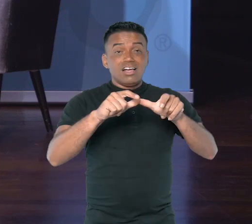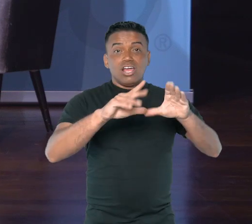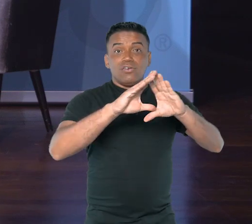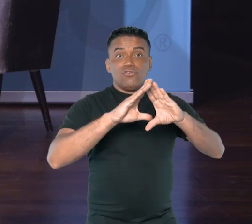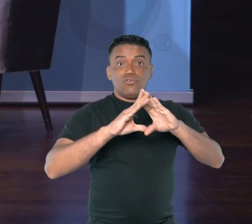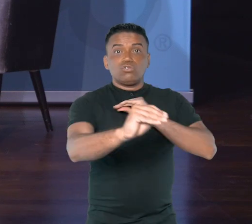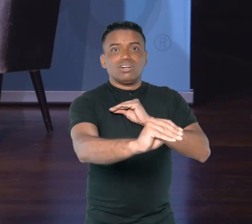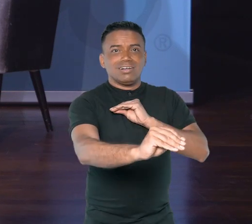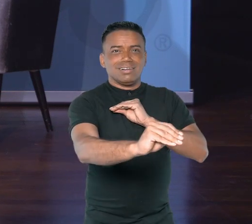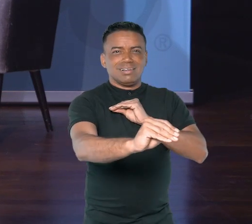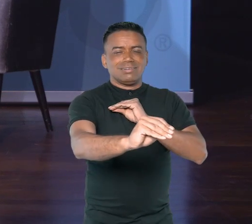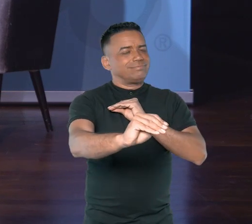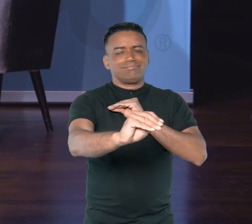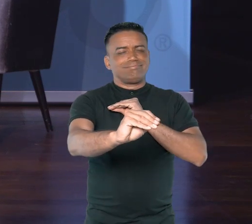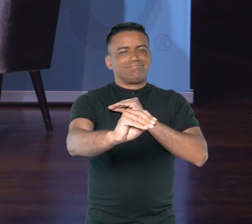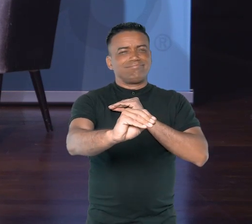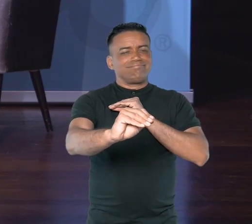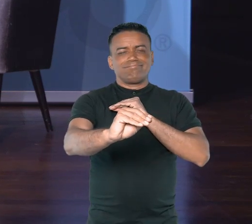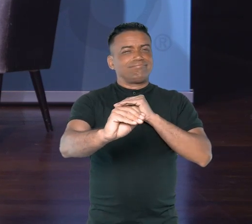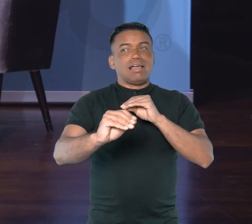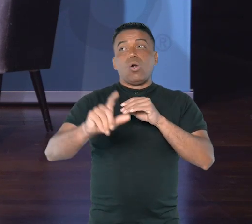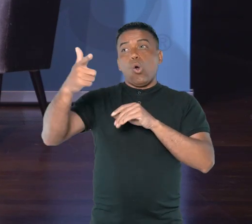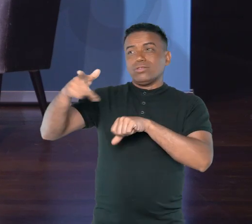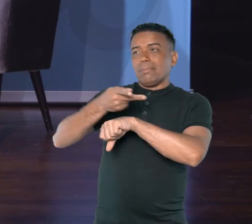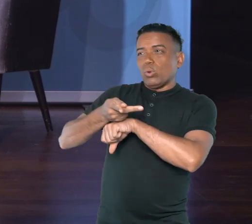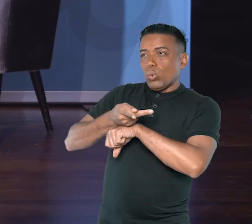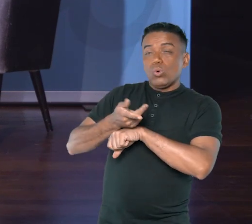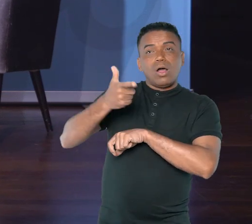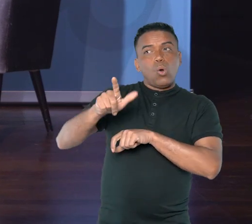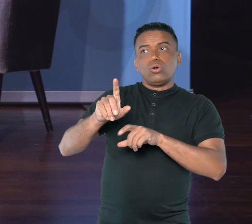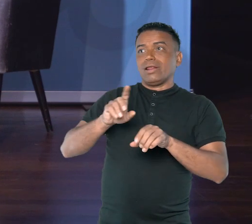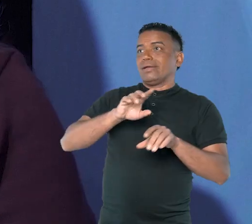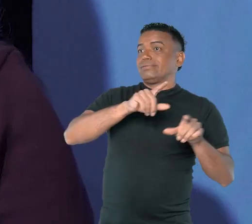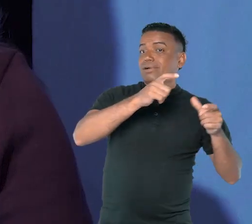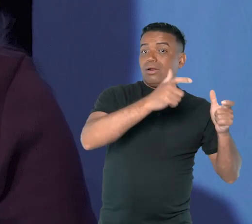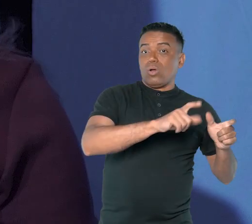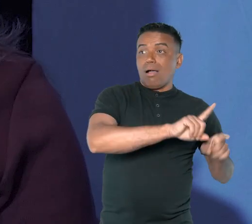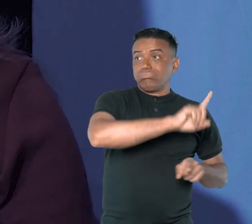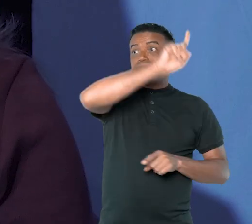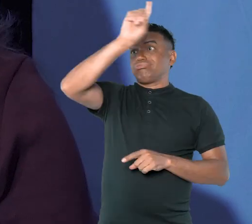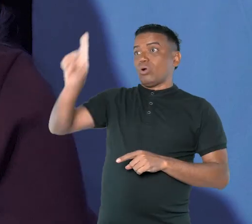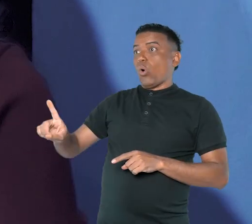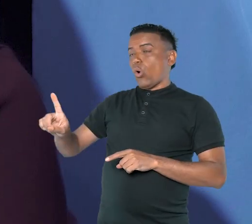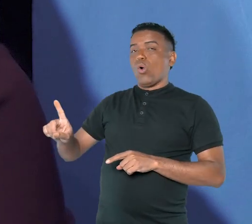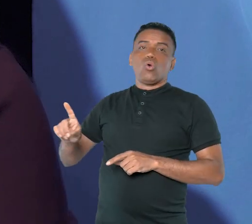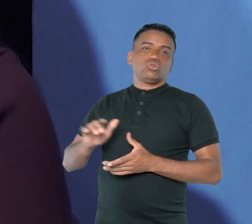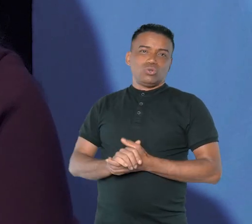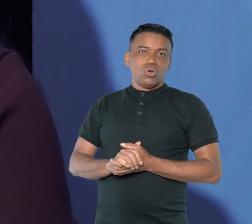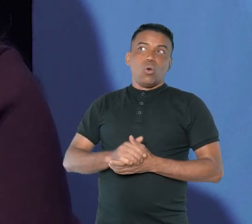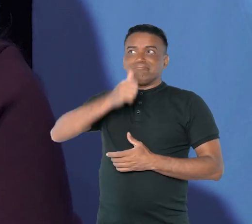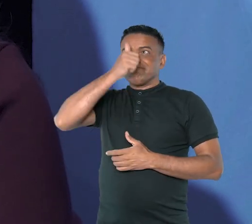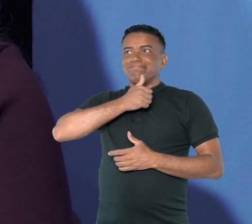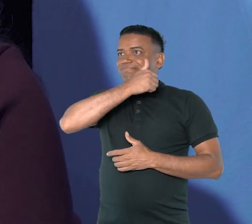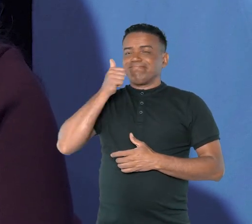fuga, para outras é procura, para outras é deslocamento, peregrinação, jornada,